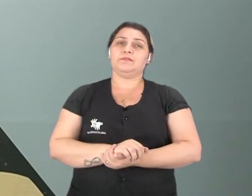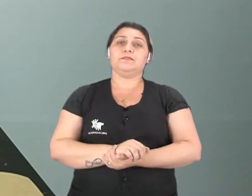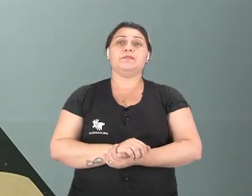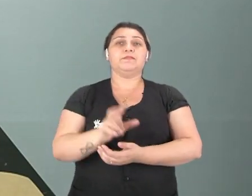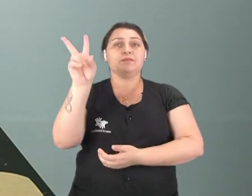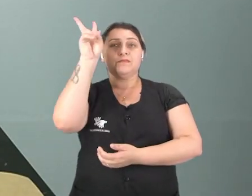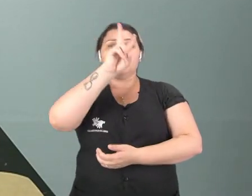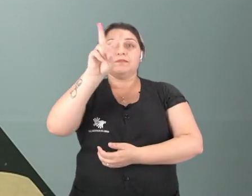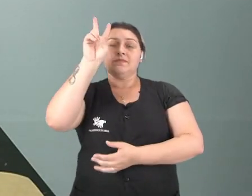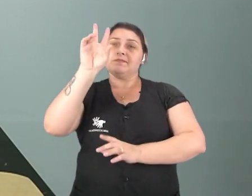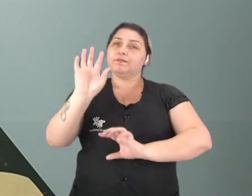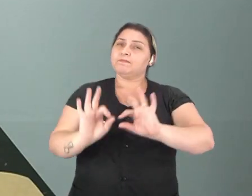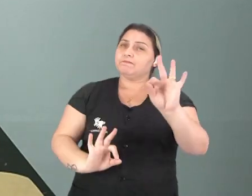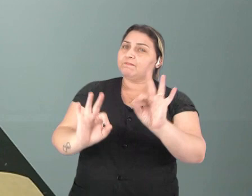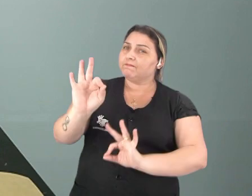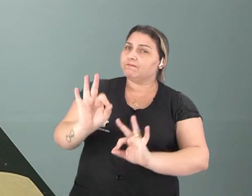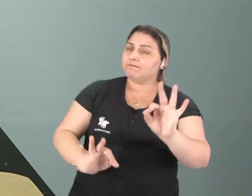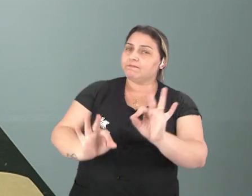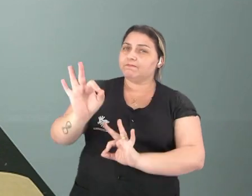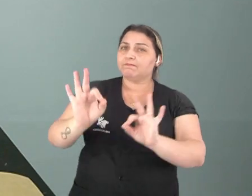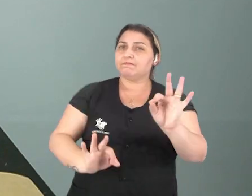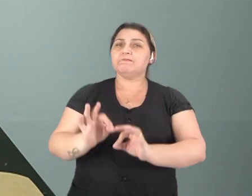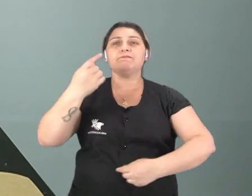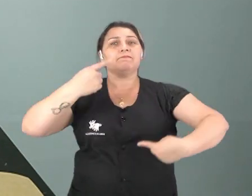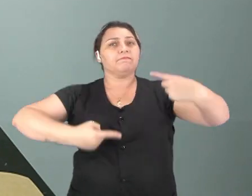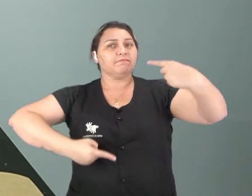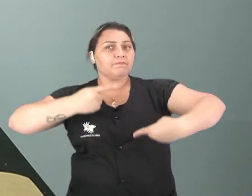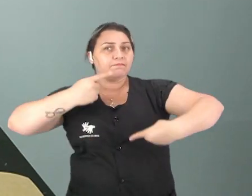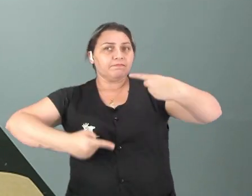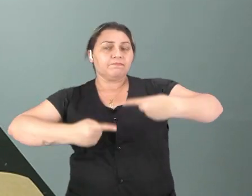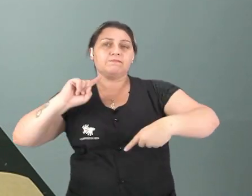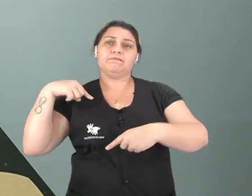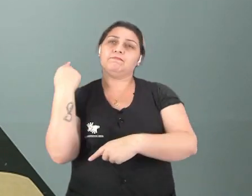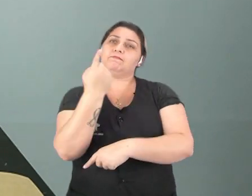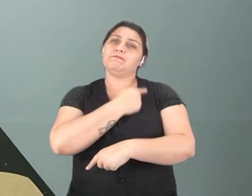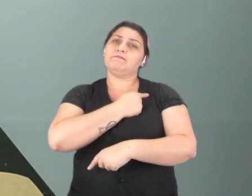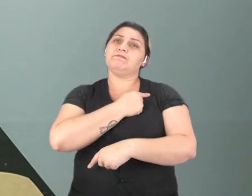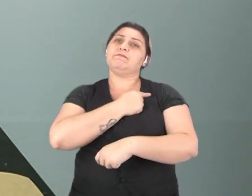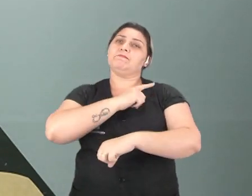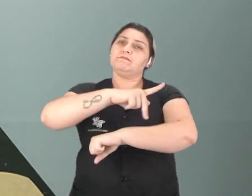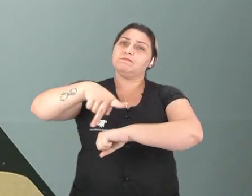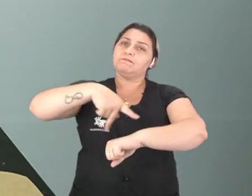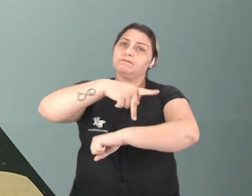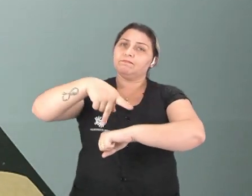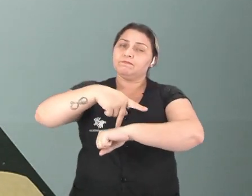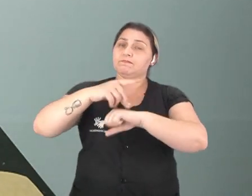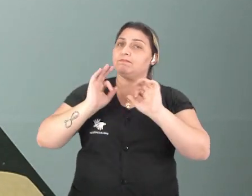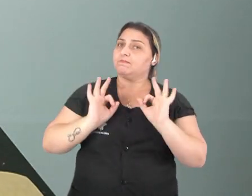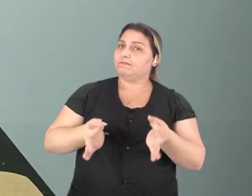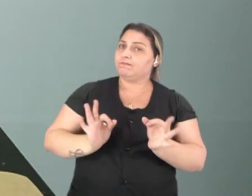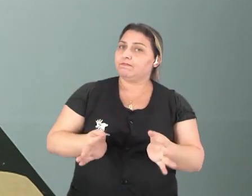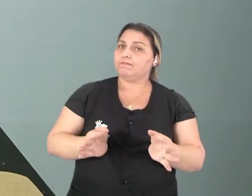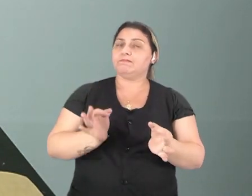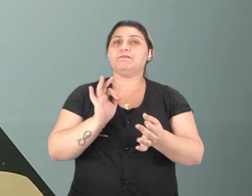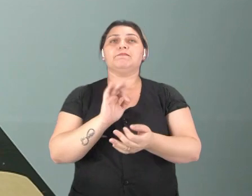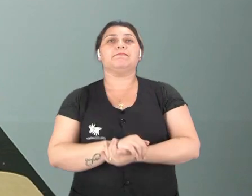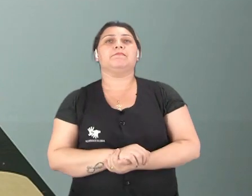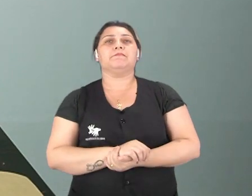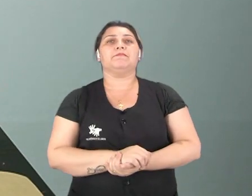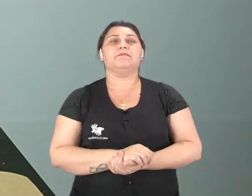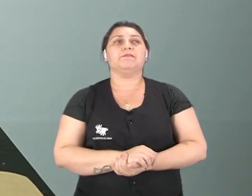essa história, essa construção, essa organização política do nosso território brasileiro, certinho?